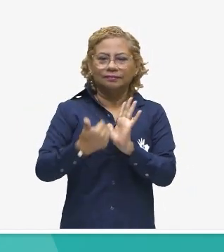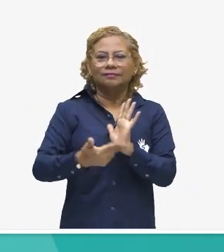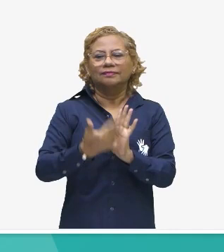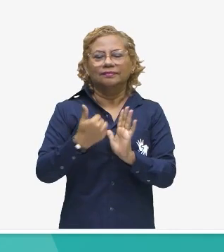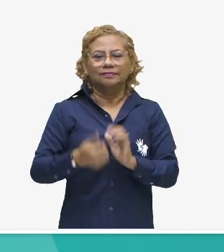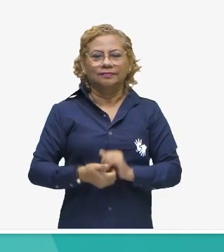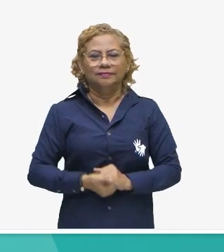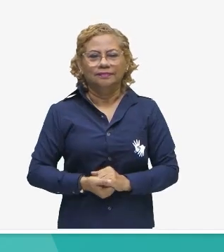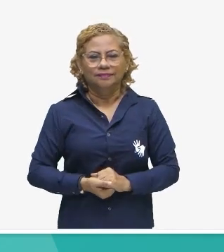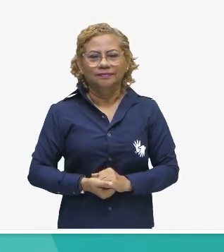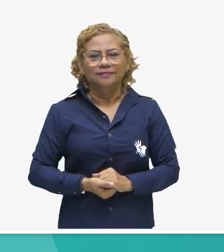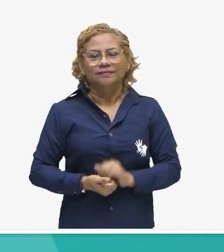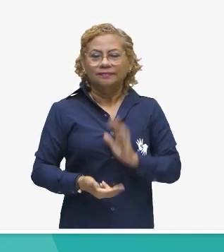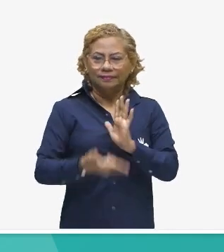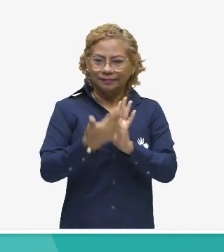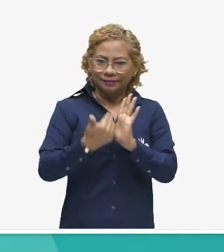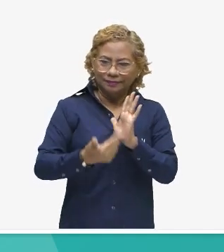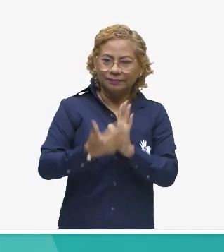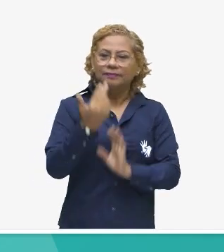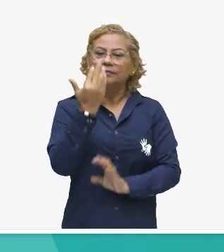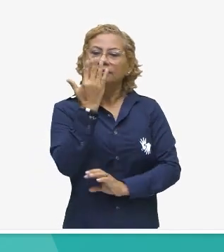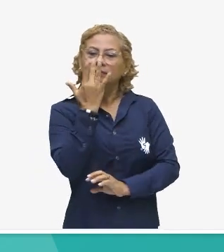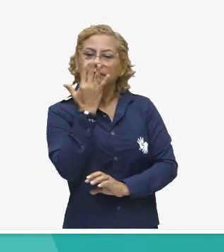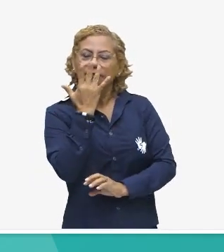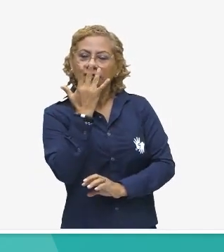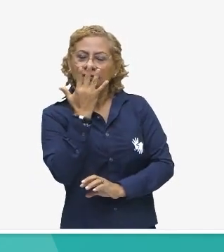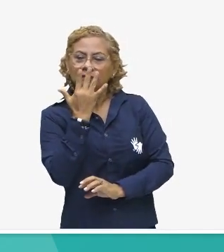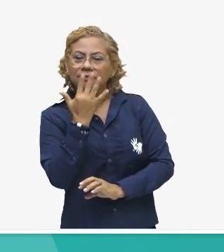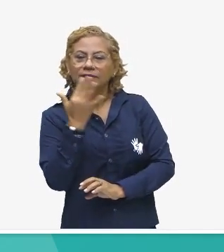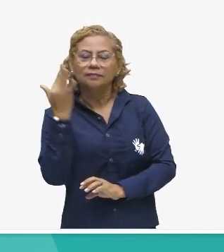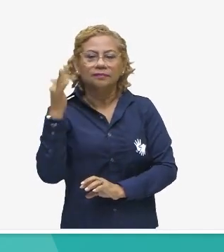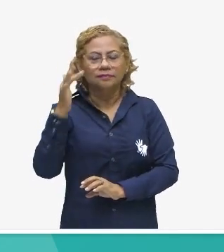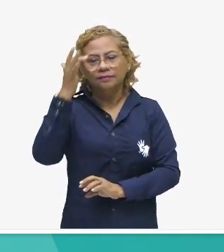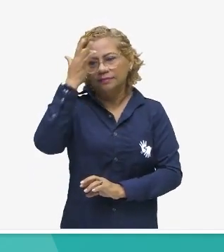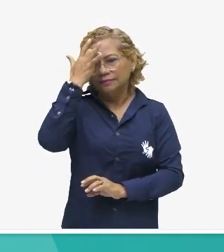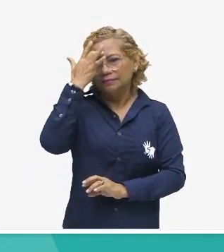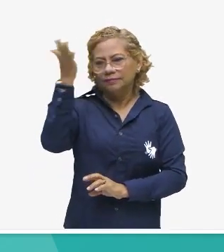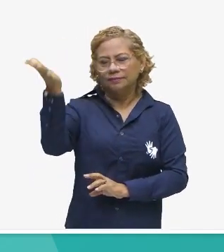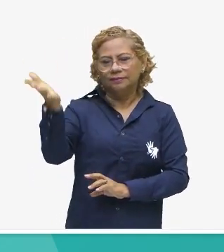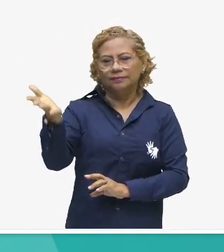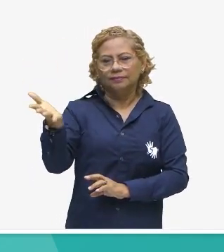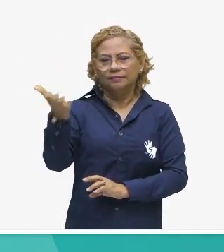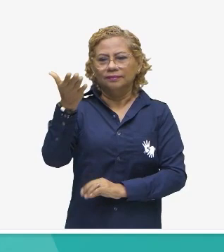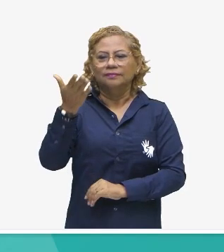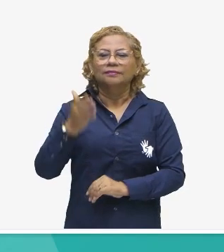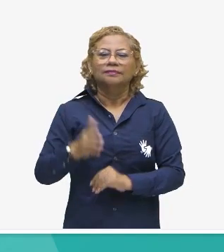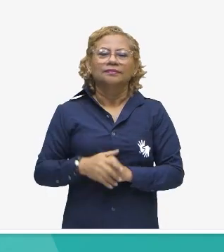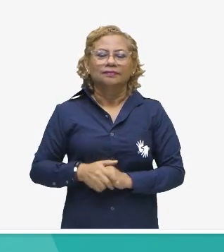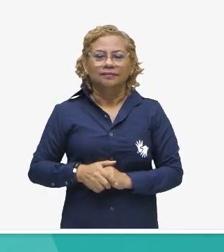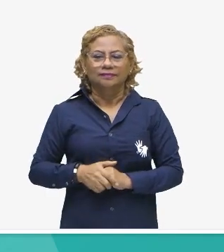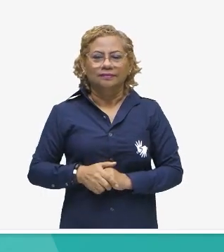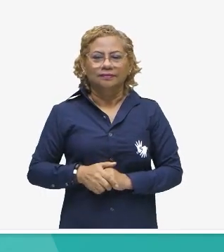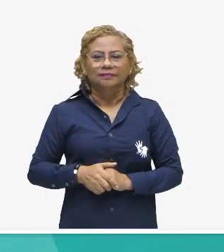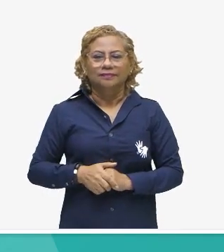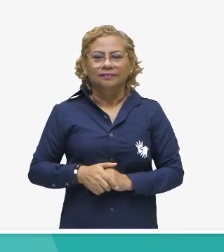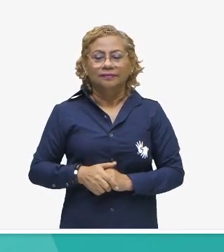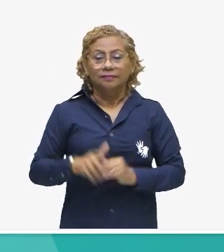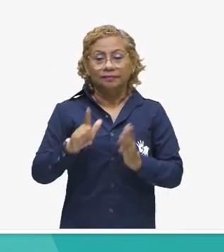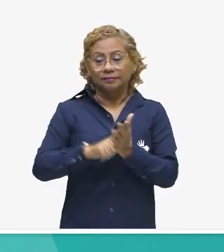destaques, desenho, corro, dou, faço, cai, imagino, é